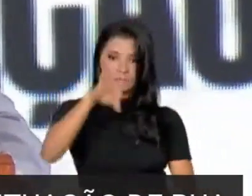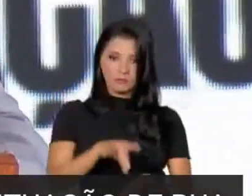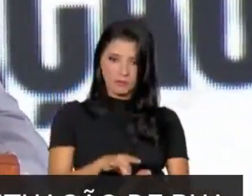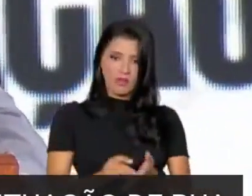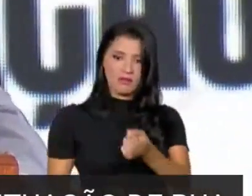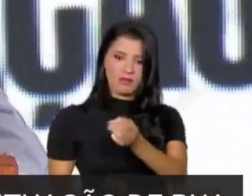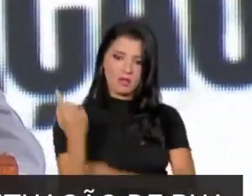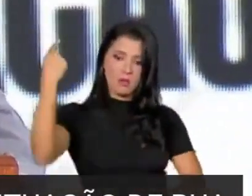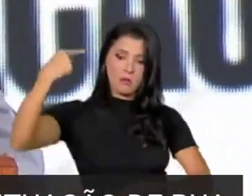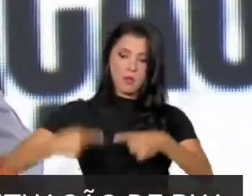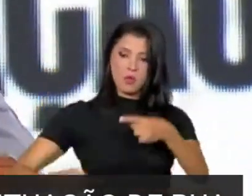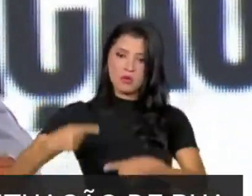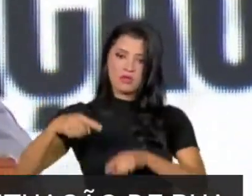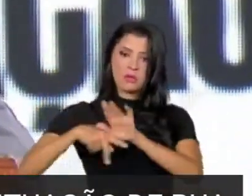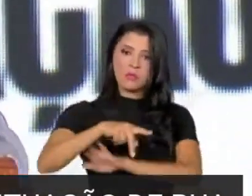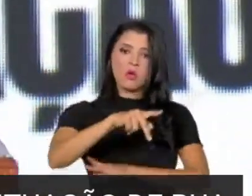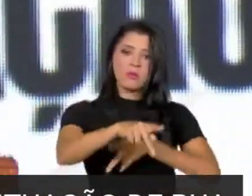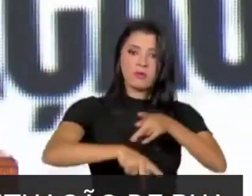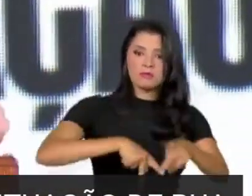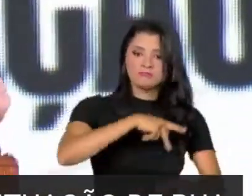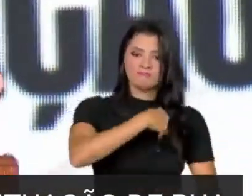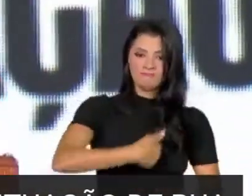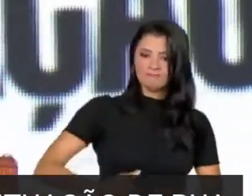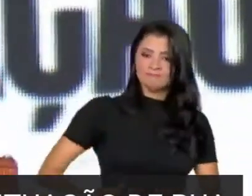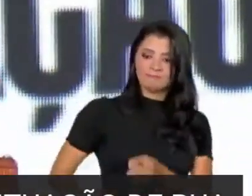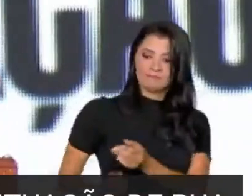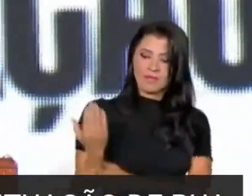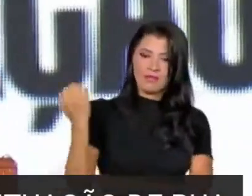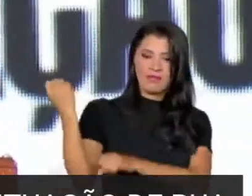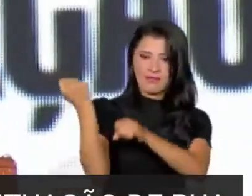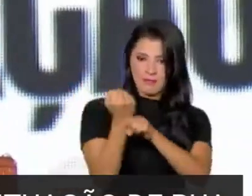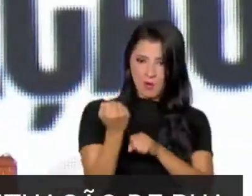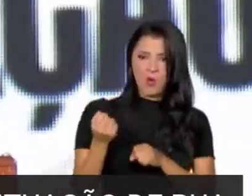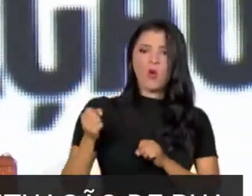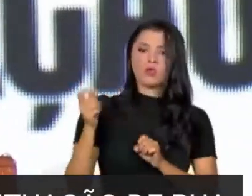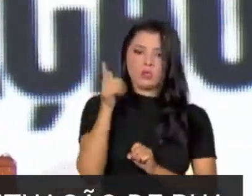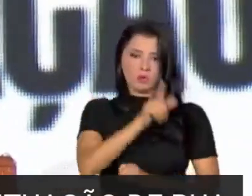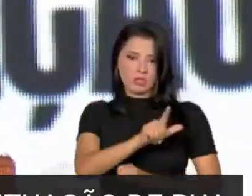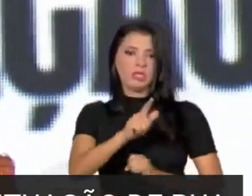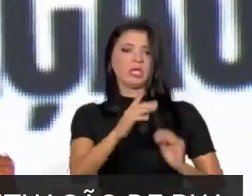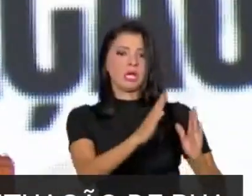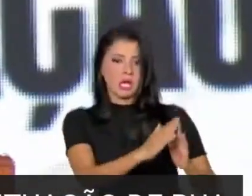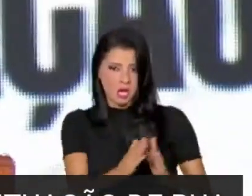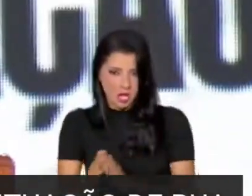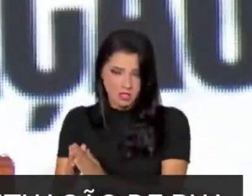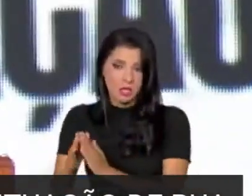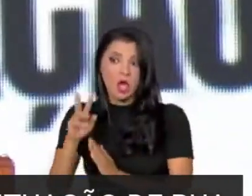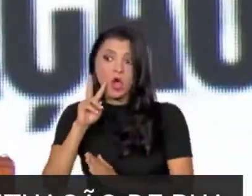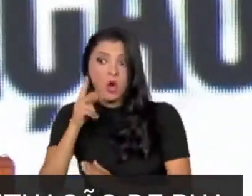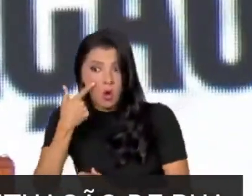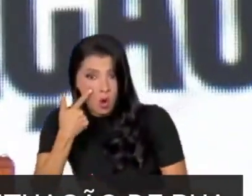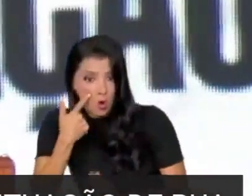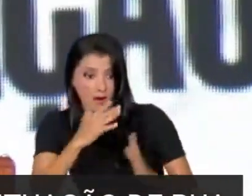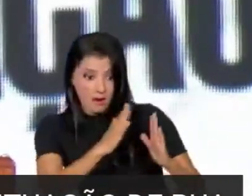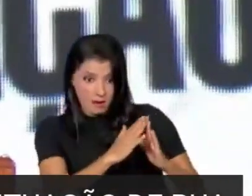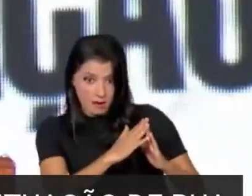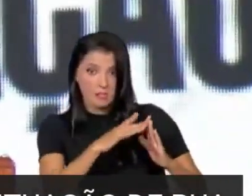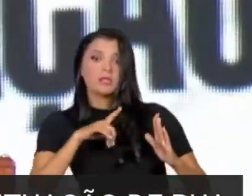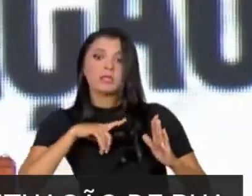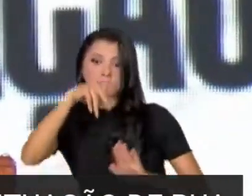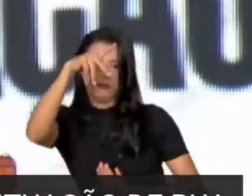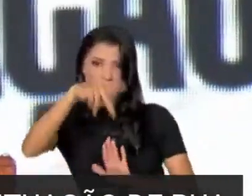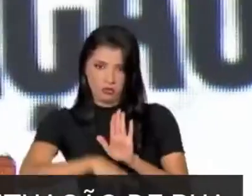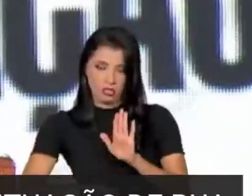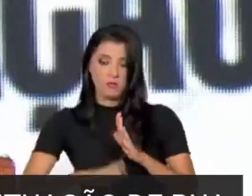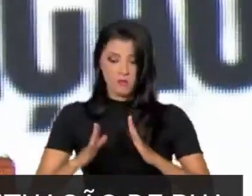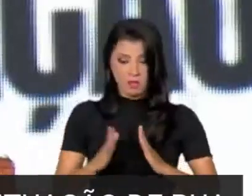das políticas públicas que possa construir a casa. Júlia, eu vou lhe dizer uma coisa. Casa, nós temos projeto. Casa,